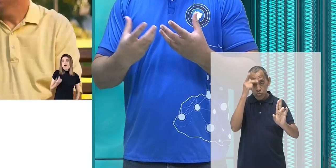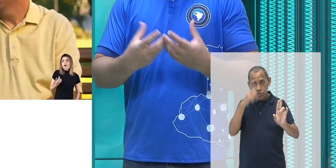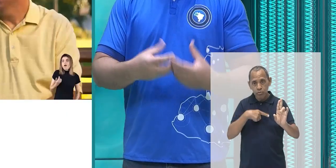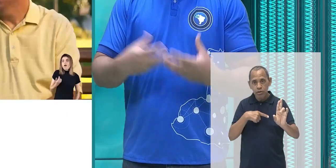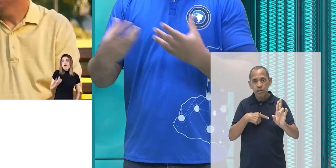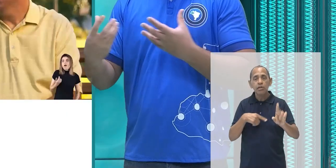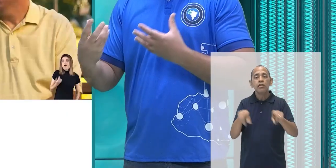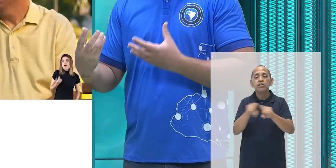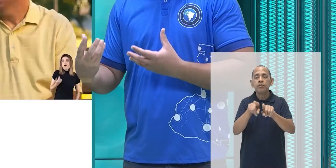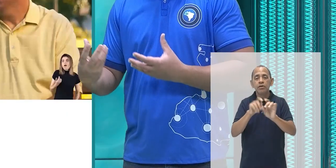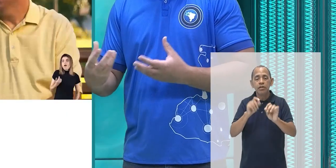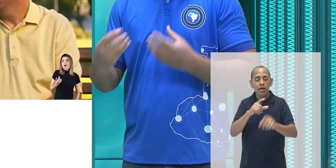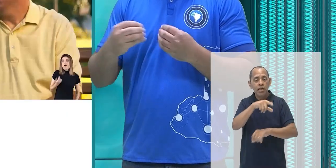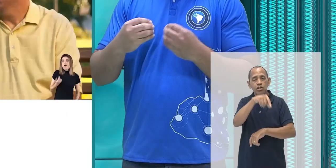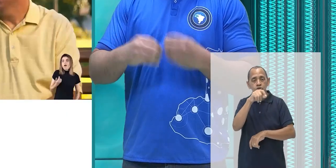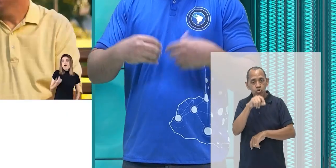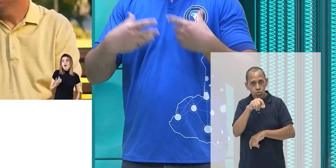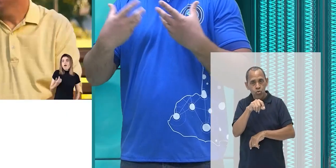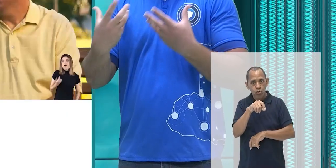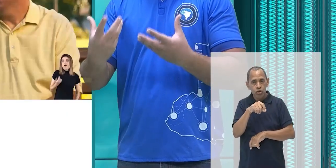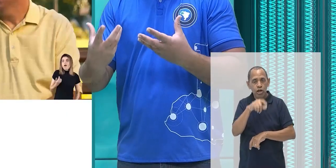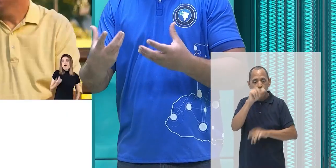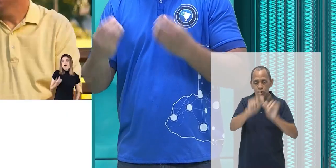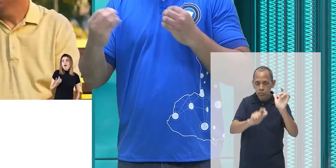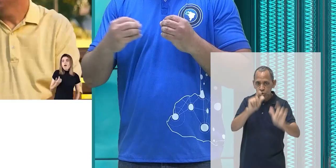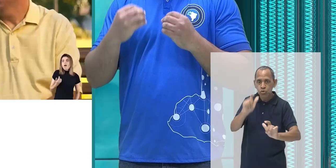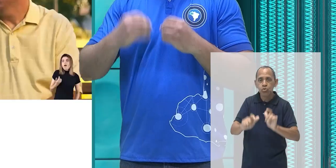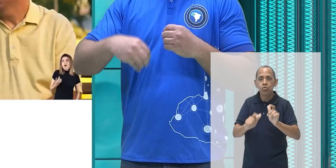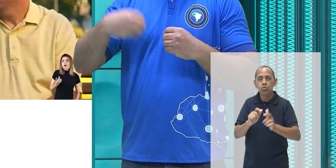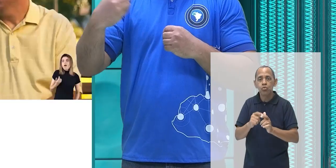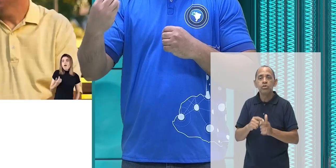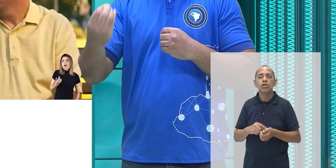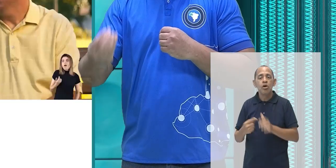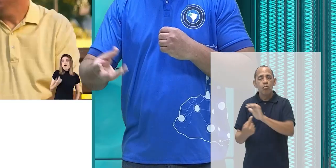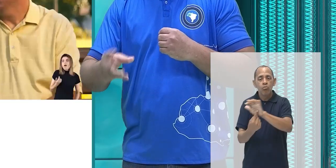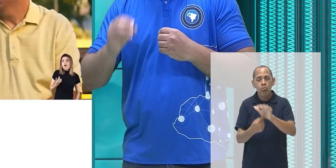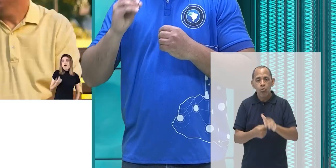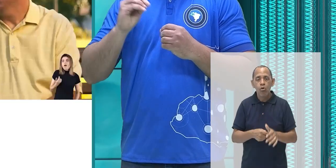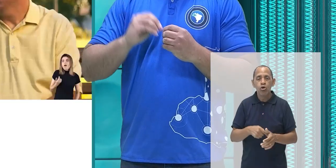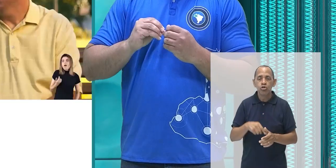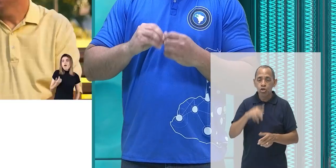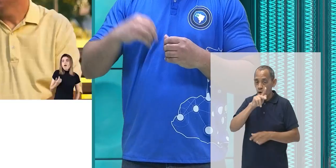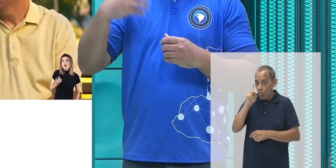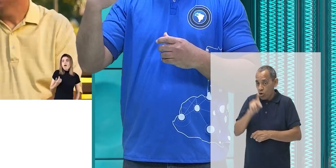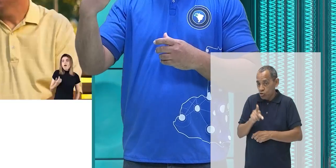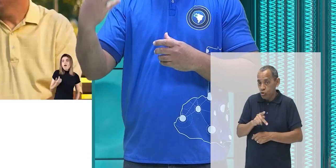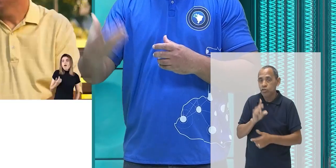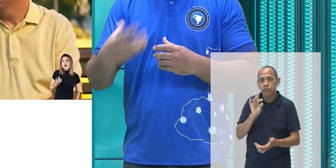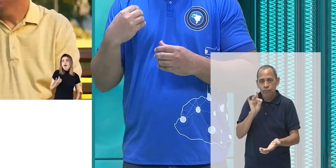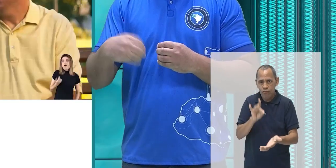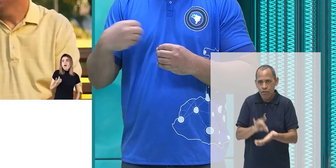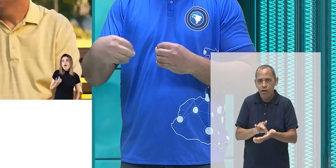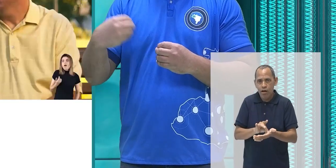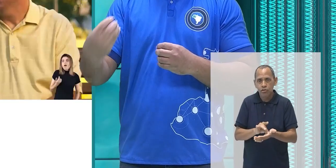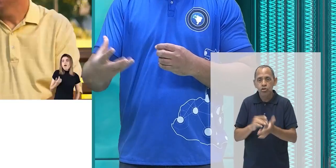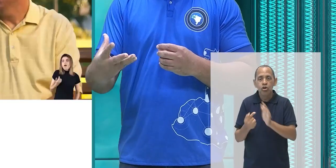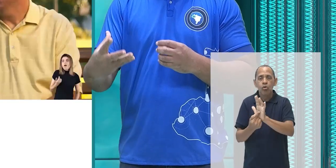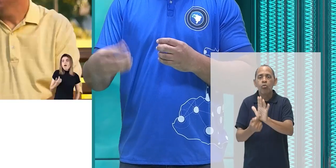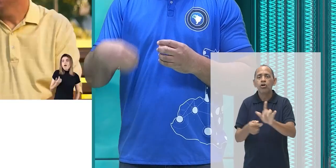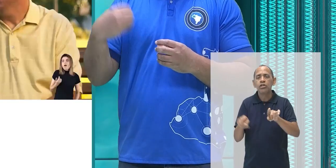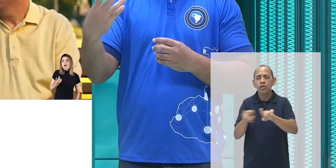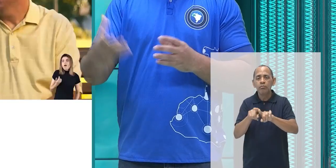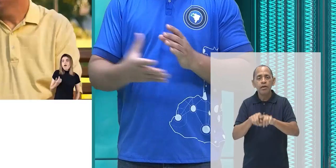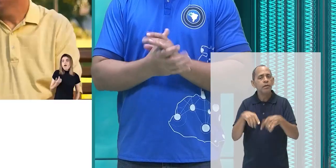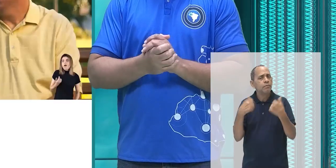pessoas, por ser uma história real, traz mais veracidade à questão da doação de sangue, à questão da necessidade